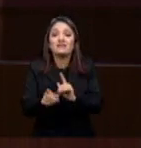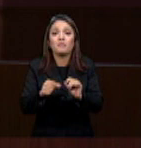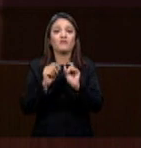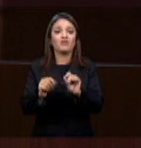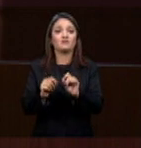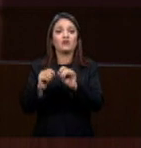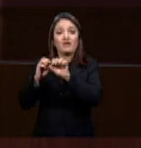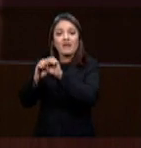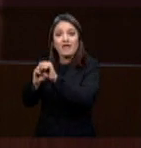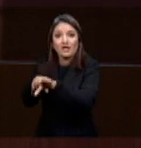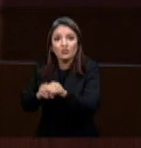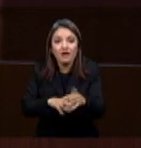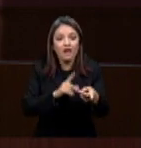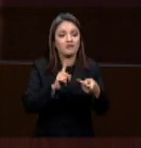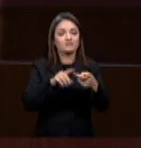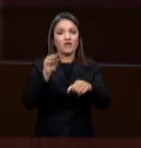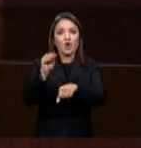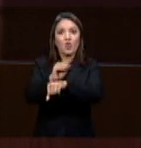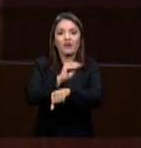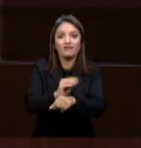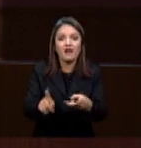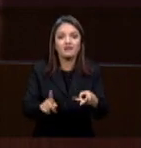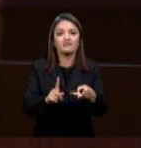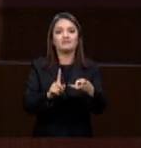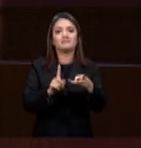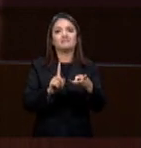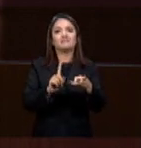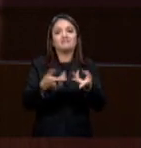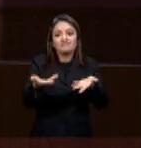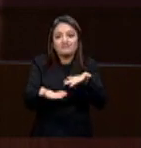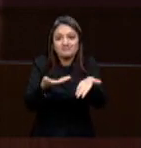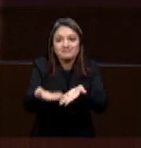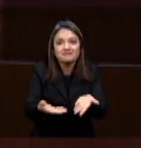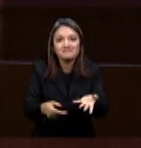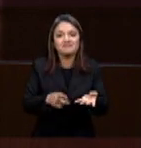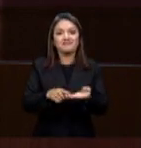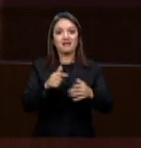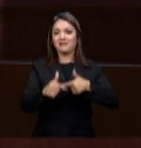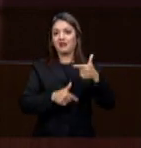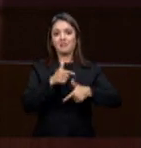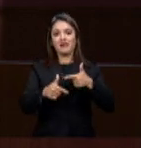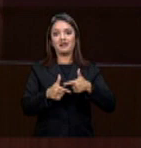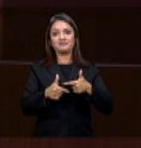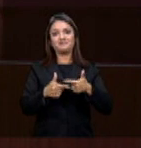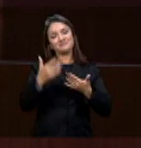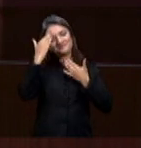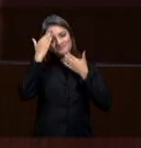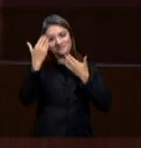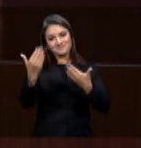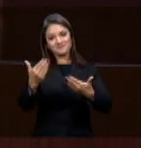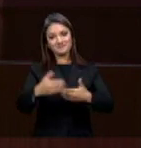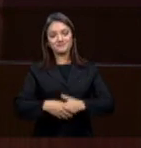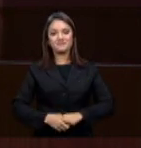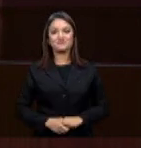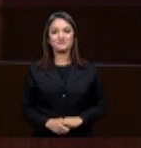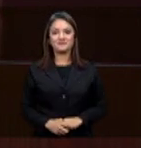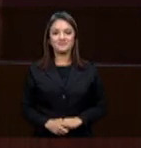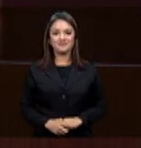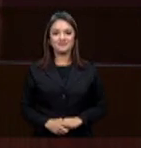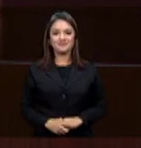foi educar-cuidar Criar e trabalhar é muito obrigada